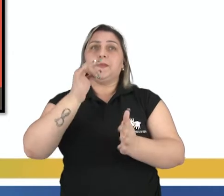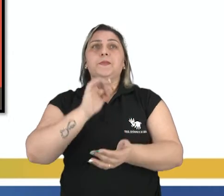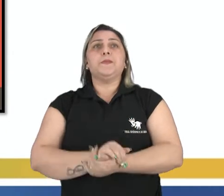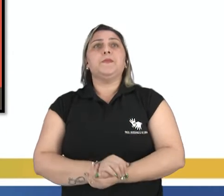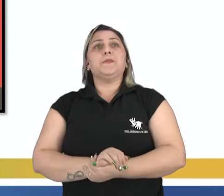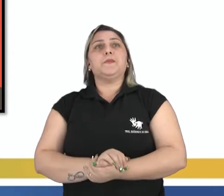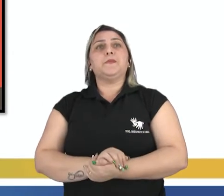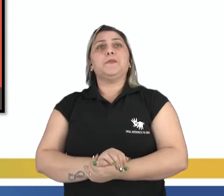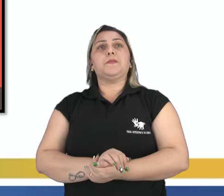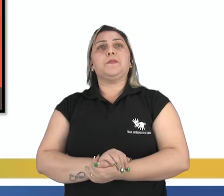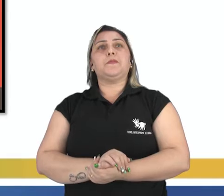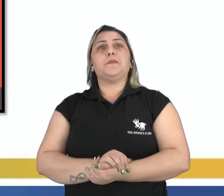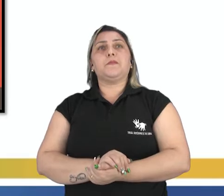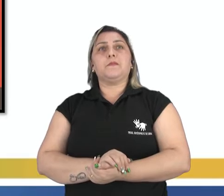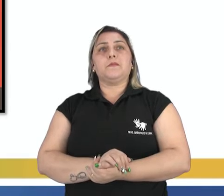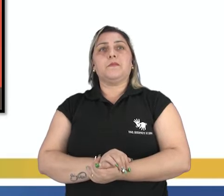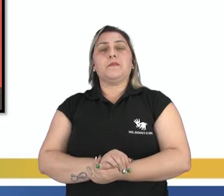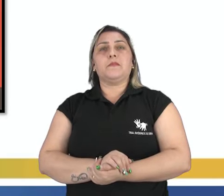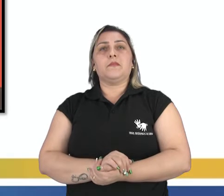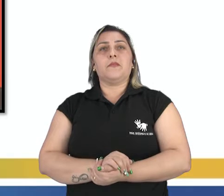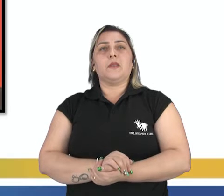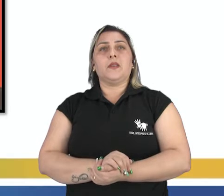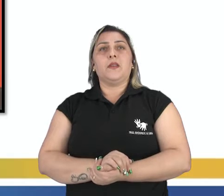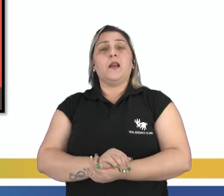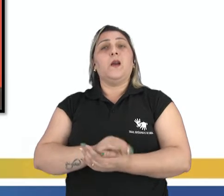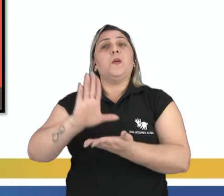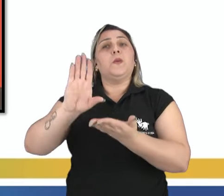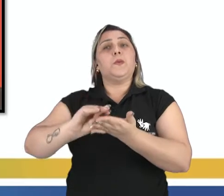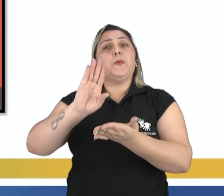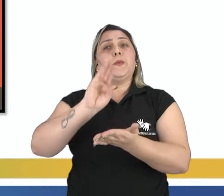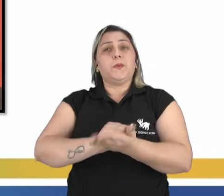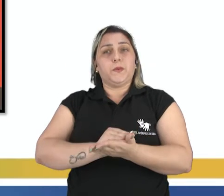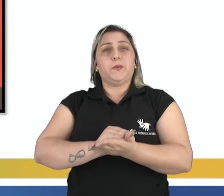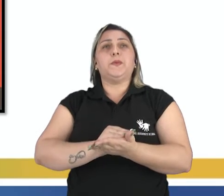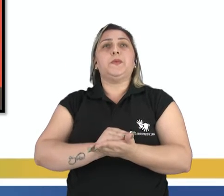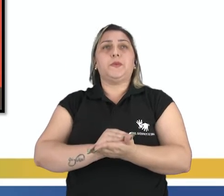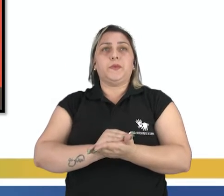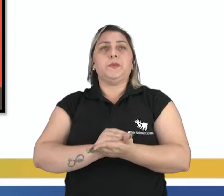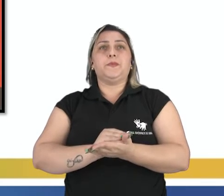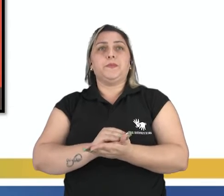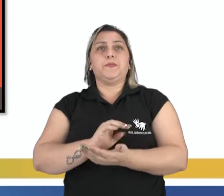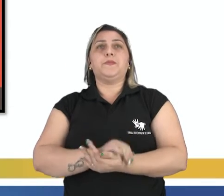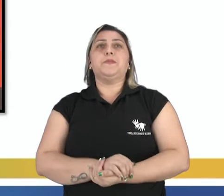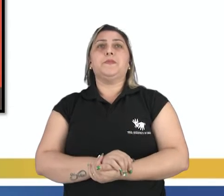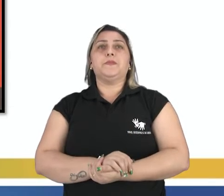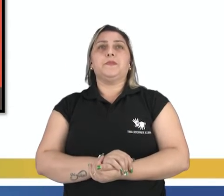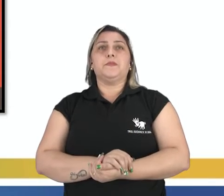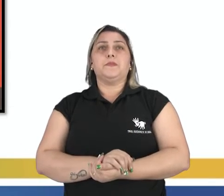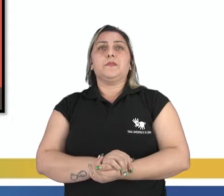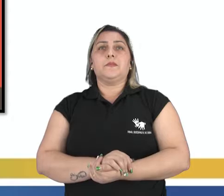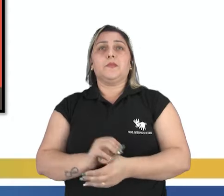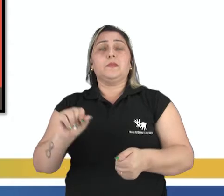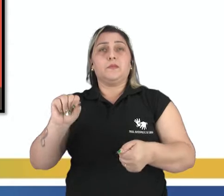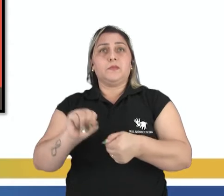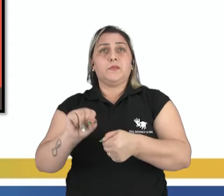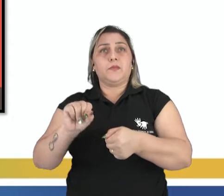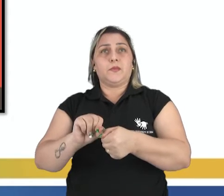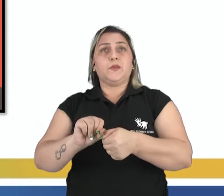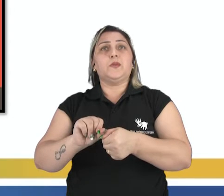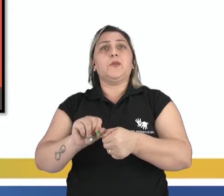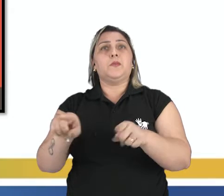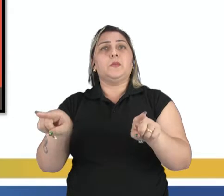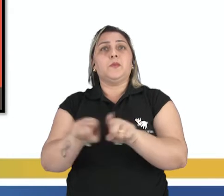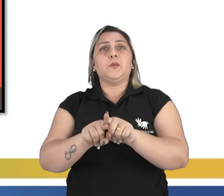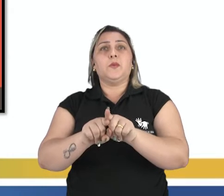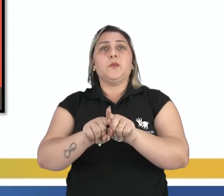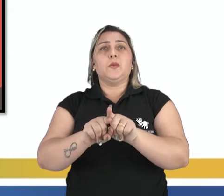de textos de opinião, tá bom? Por exemplo, o artigo de opinião, tá? O artigo de opinião, ele faz parte do